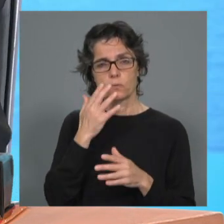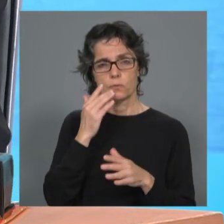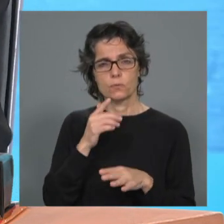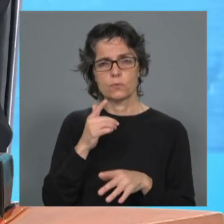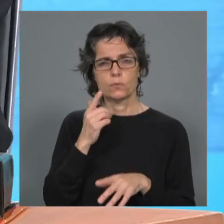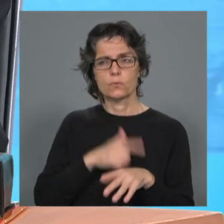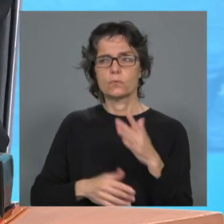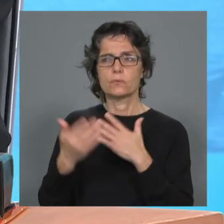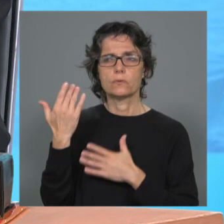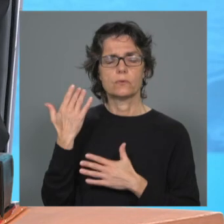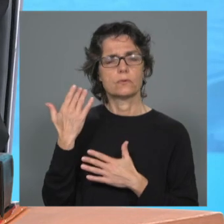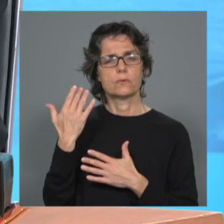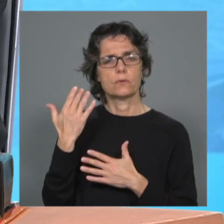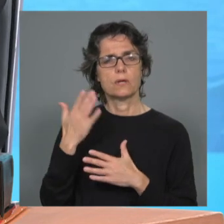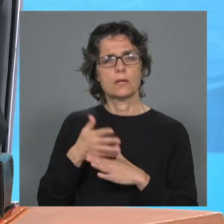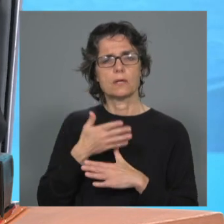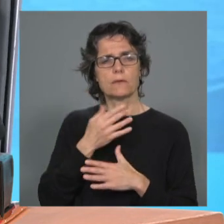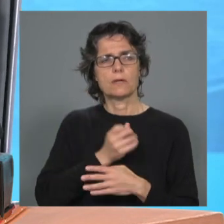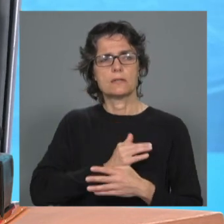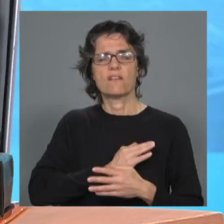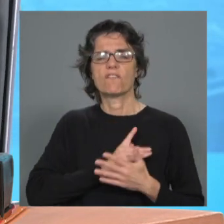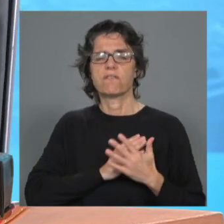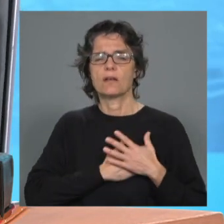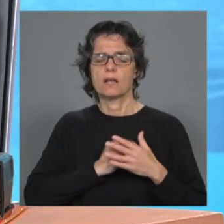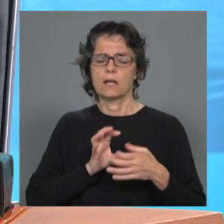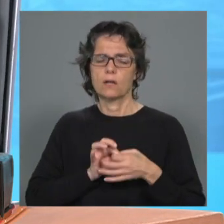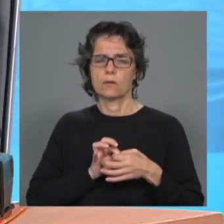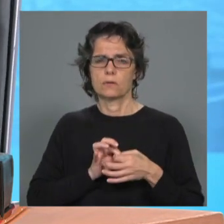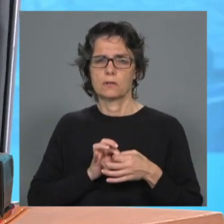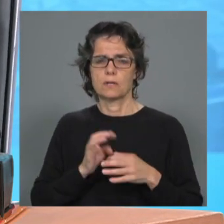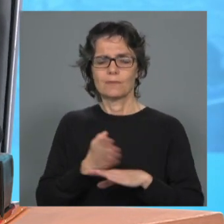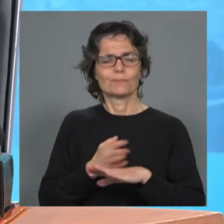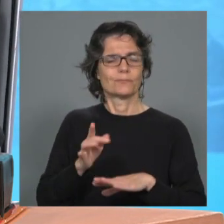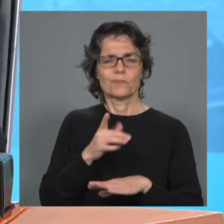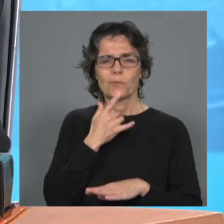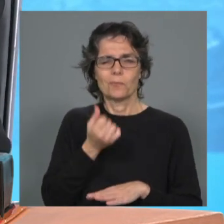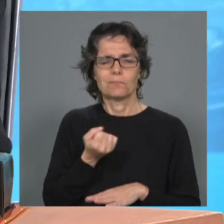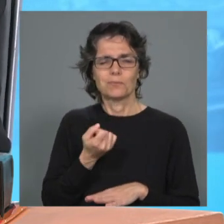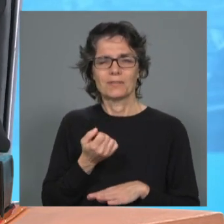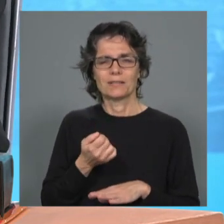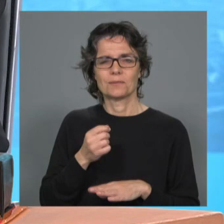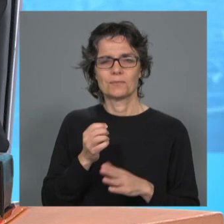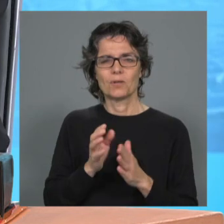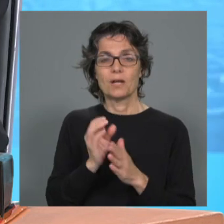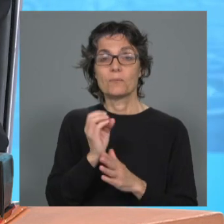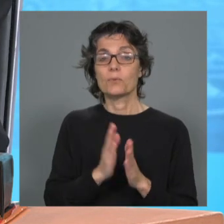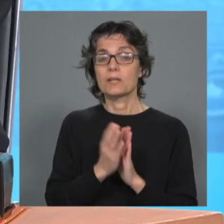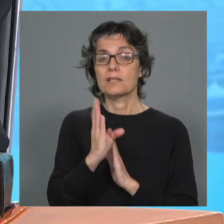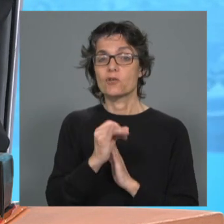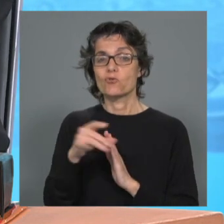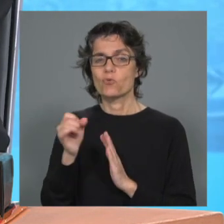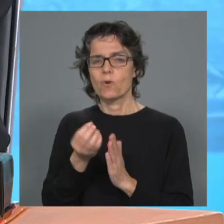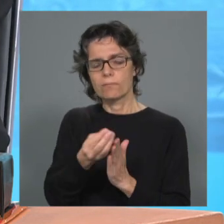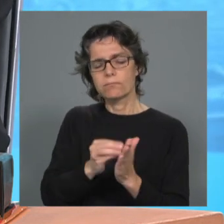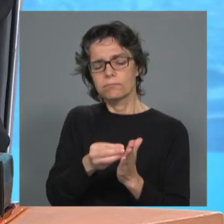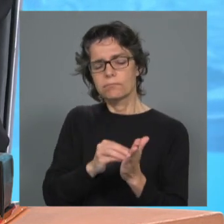da fé. É difícil dissociar estes 2 momentos, e São João fala de uma forma muito continuada, muito